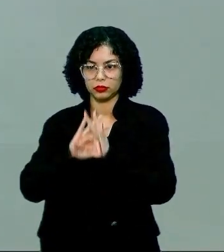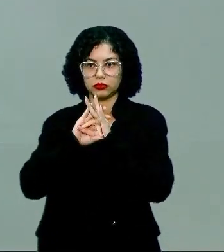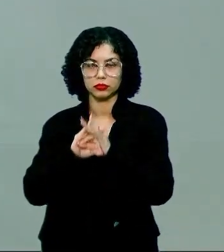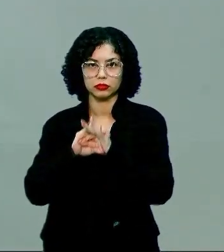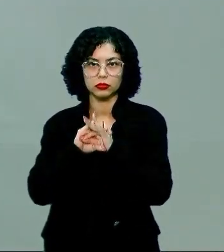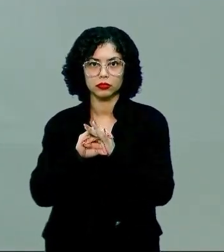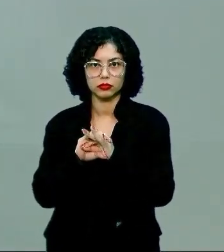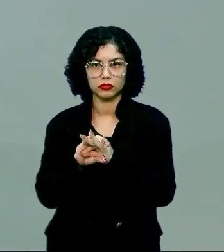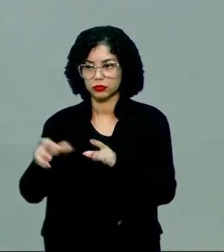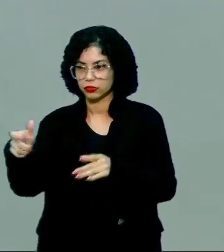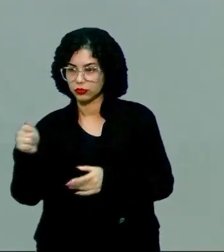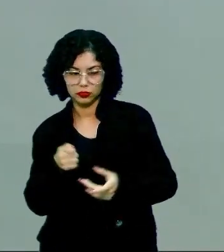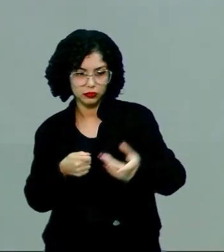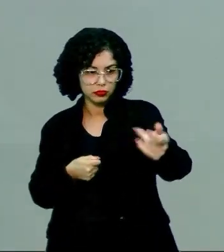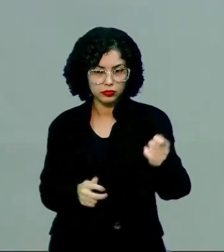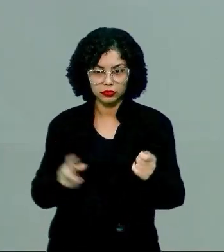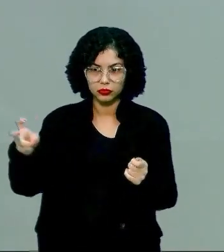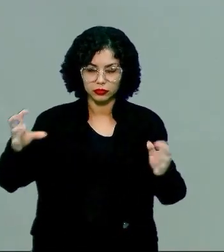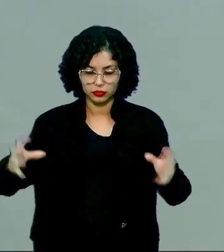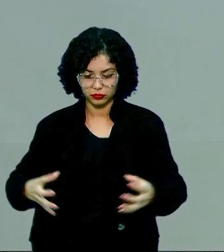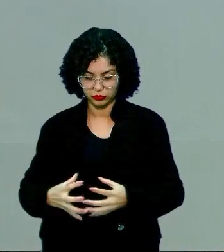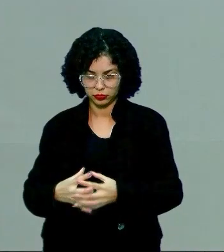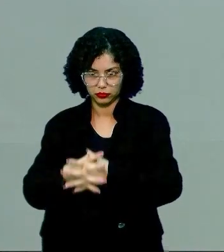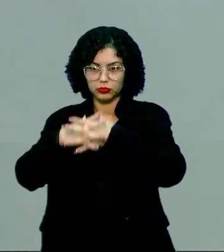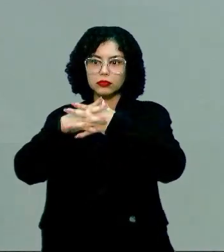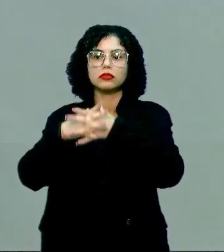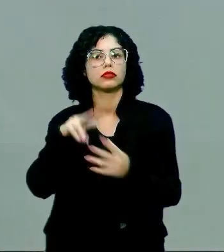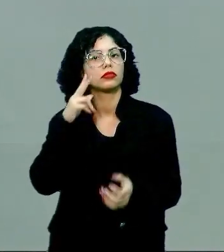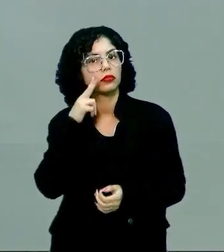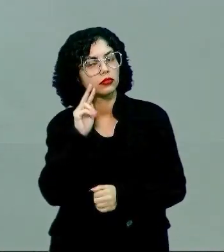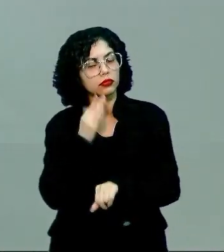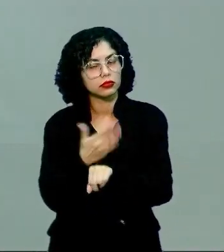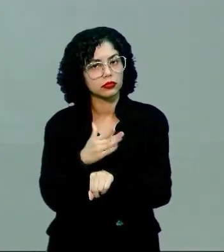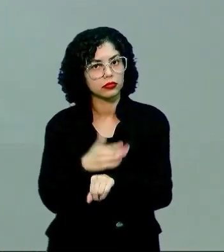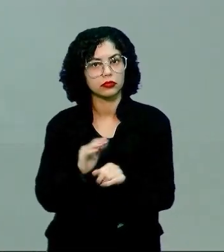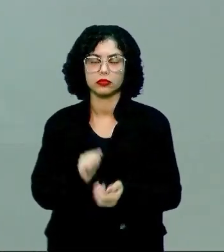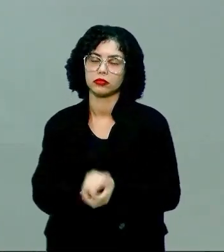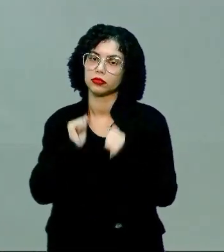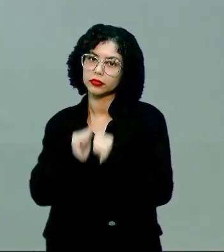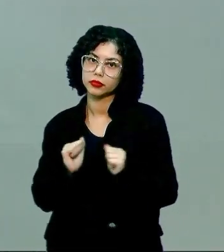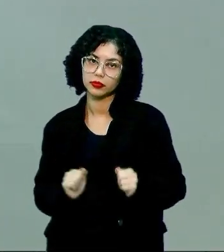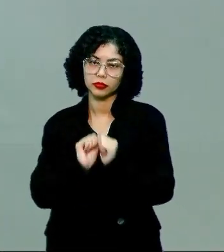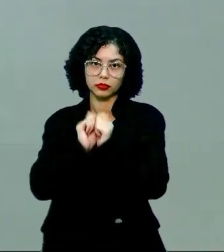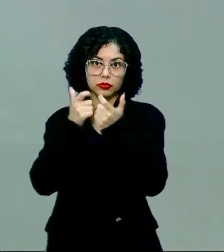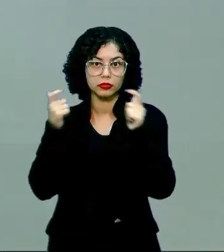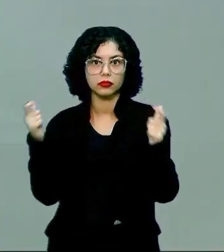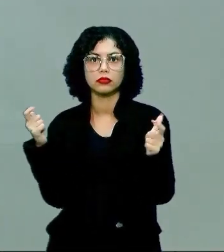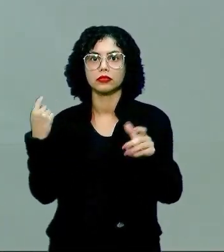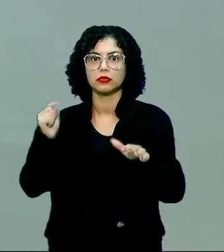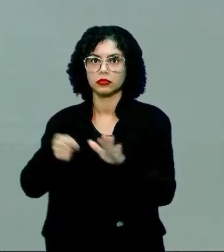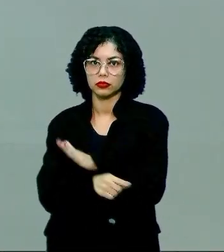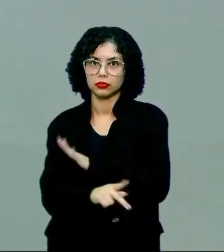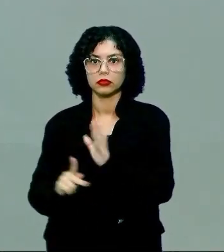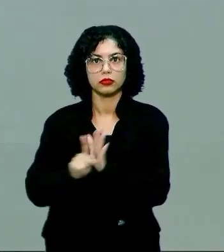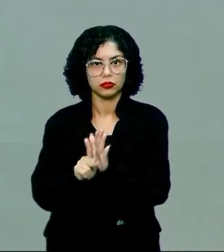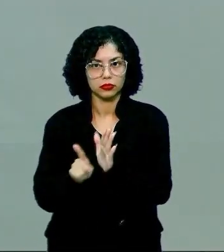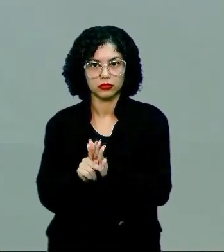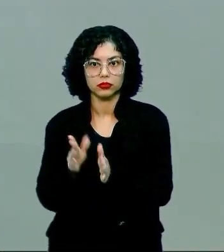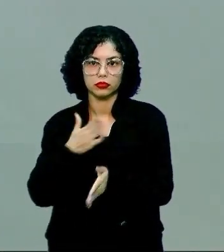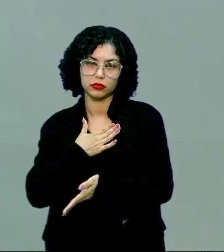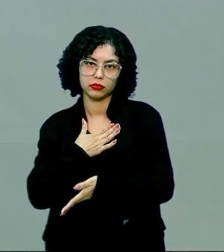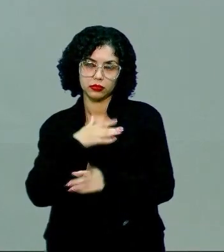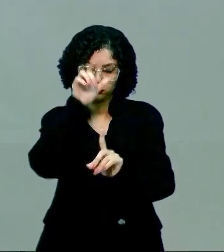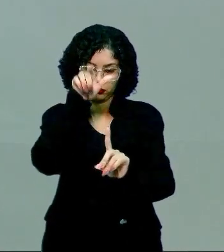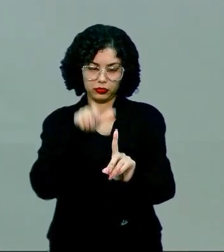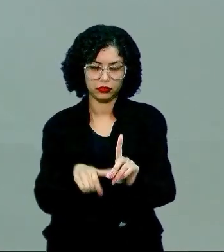uma pecinha vai puxando a outra a gente começa brincando e vai vendo que essas práticas elas podem ser ampliadas difundidas e eu com